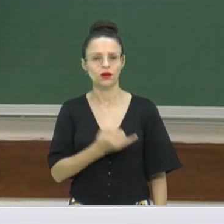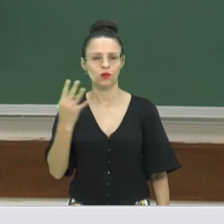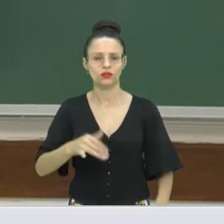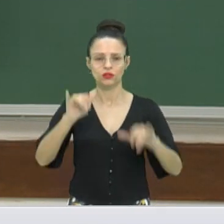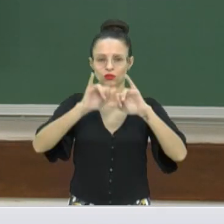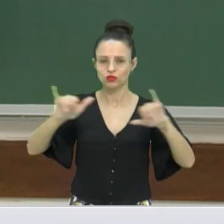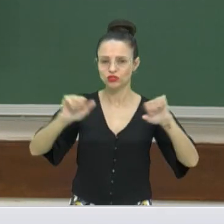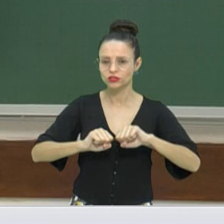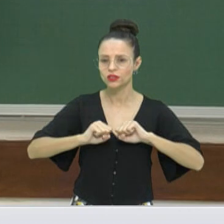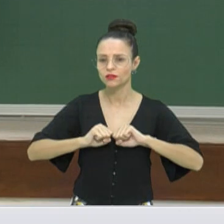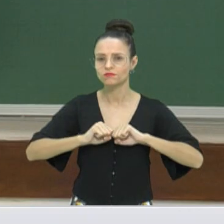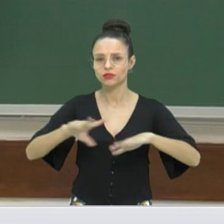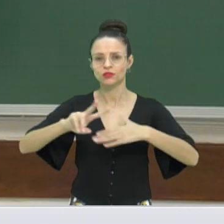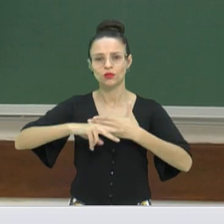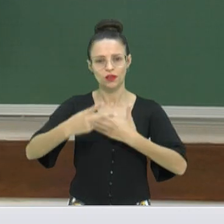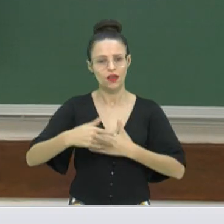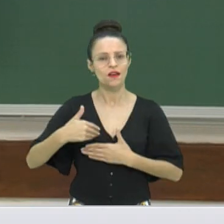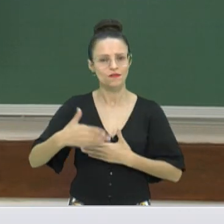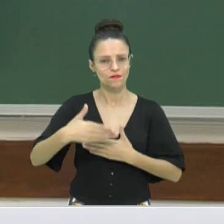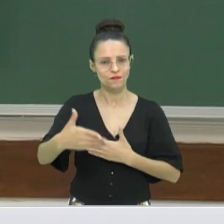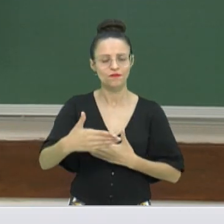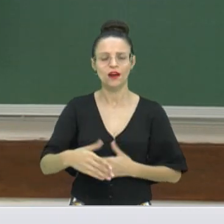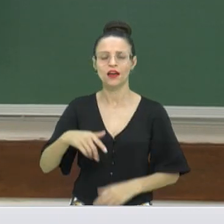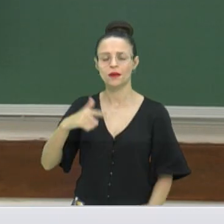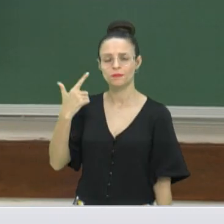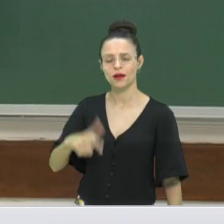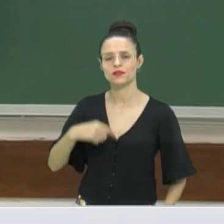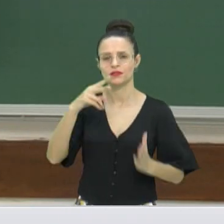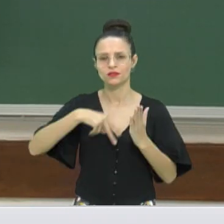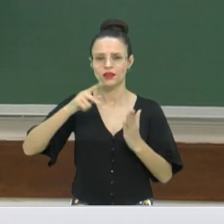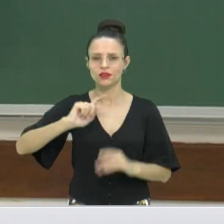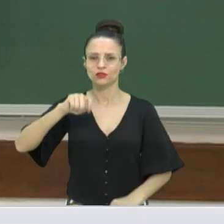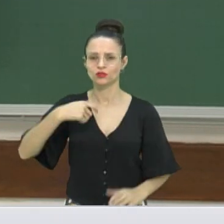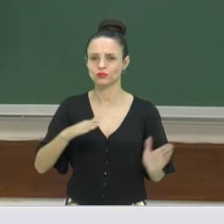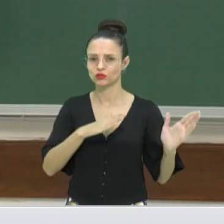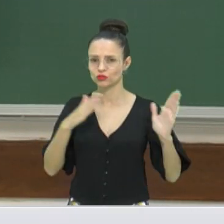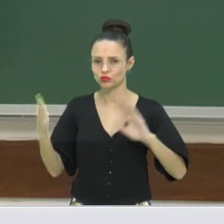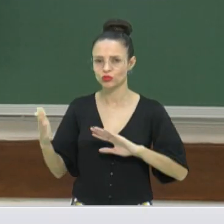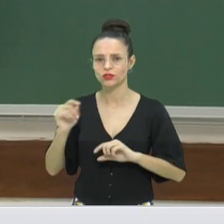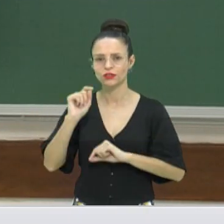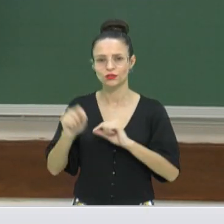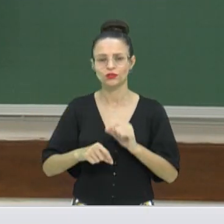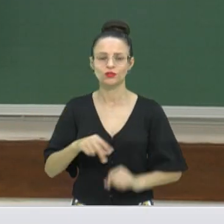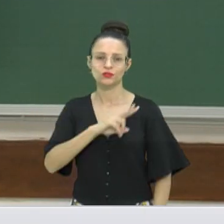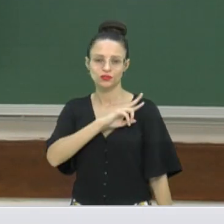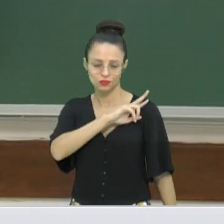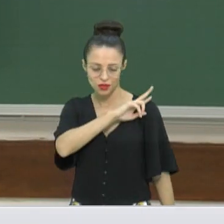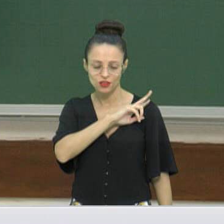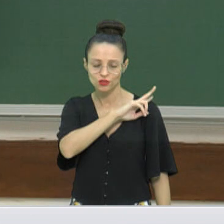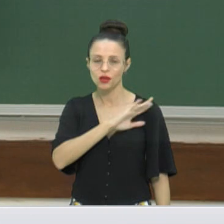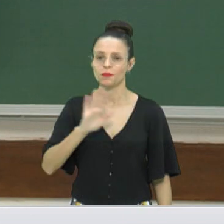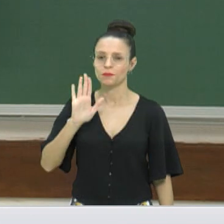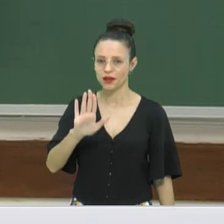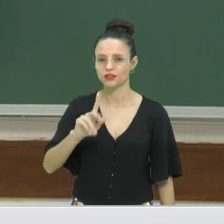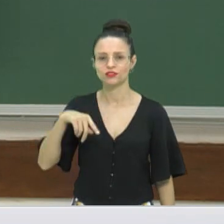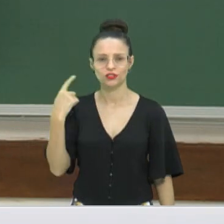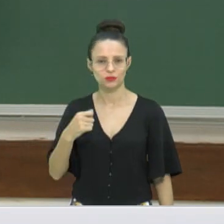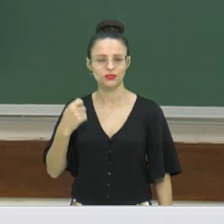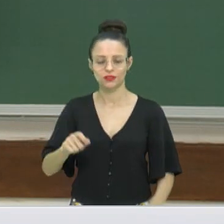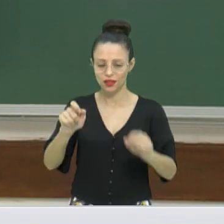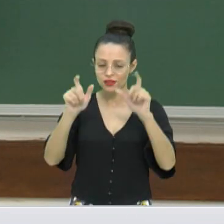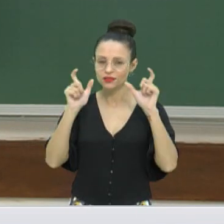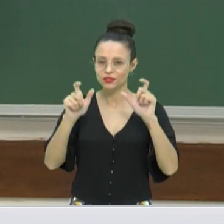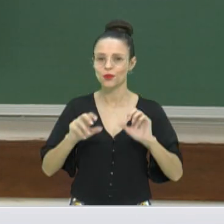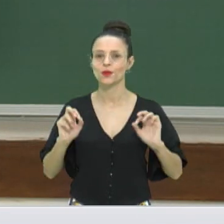por aí. Nós vamos aprofundar isso nas nossas leituras aí durante o nosso ensino médio, mas já devemos estar